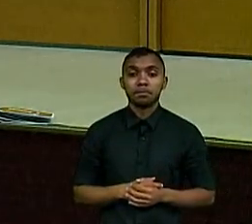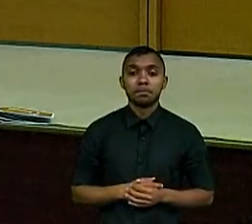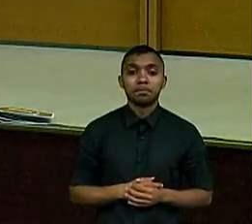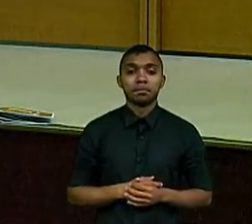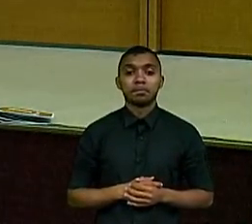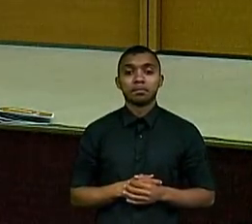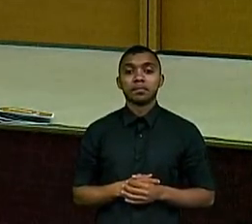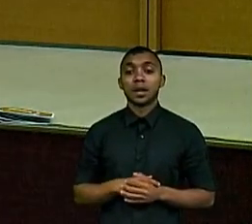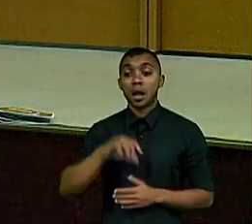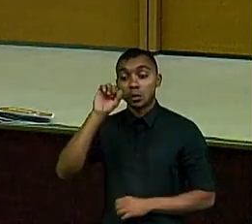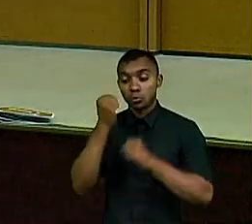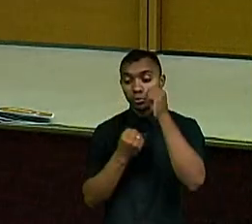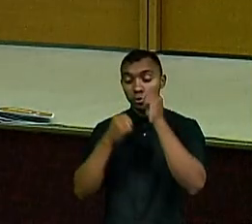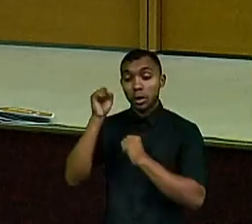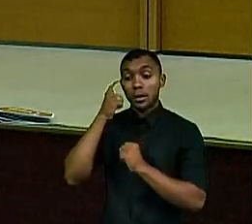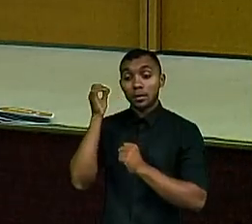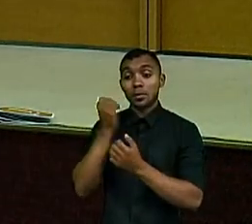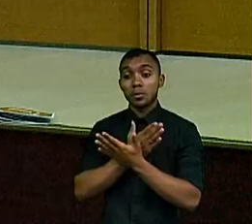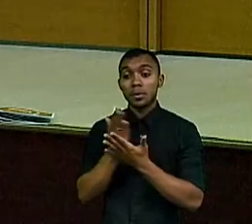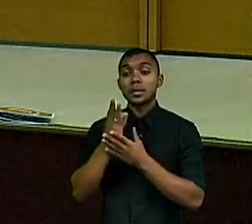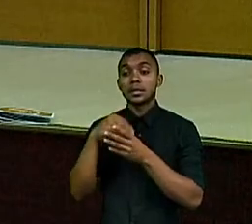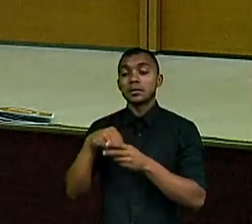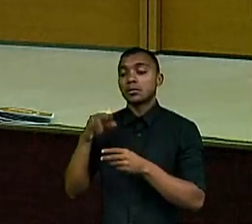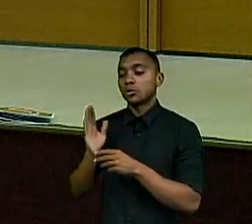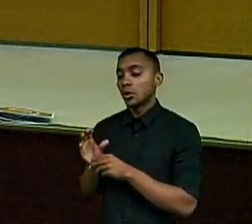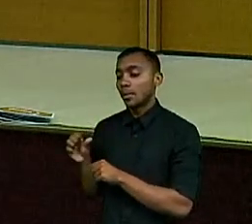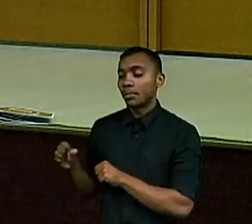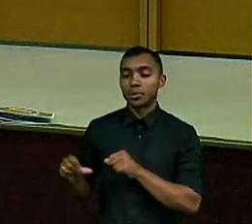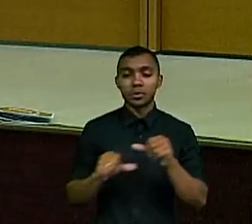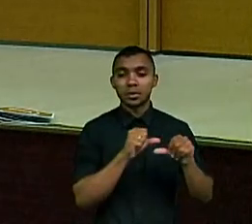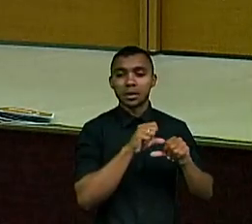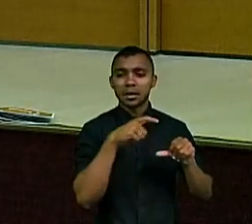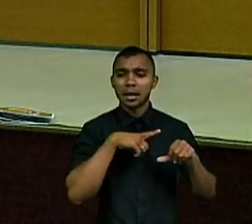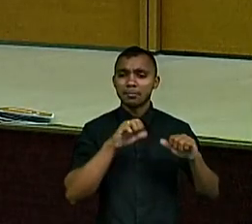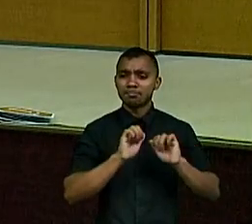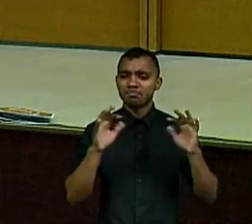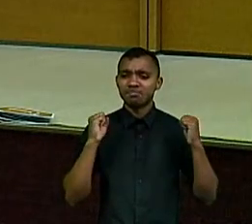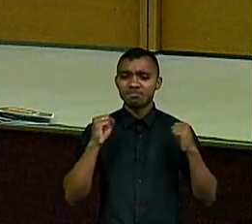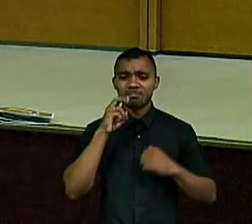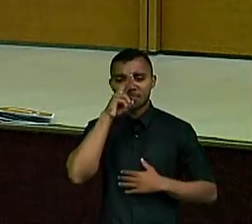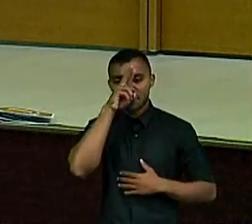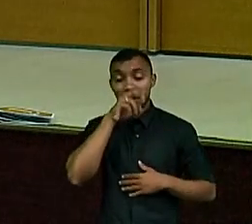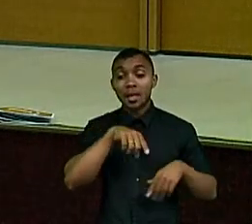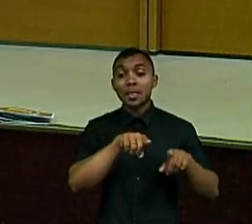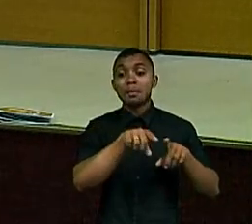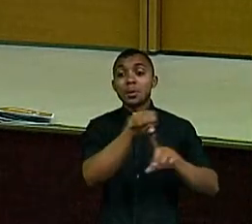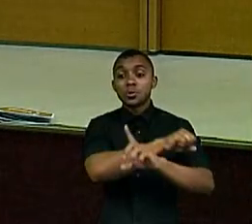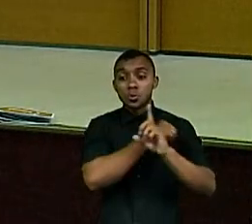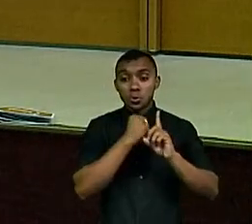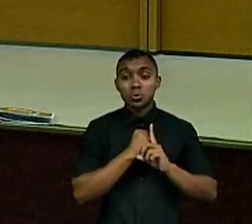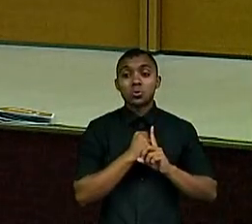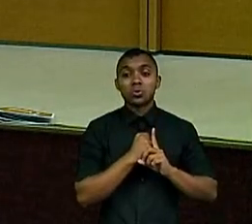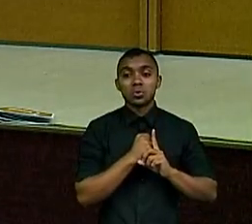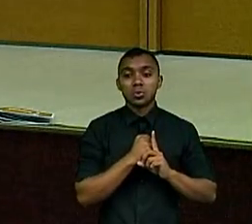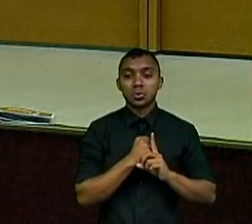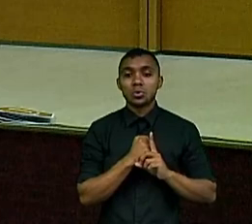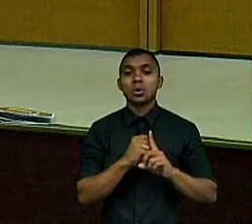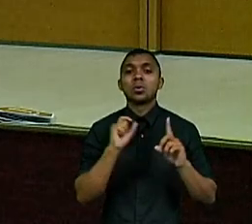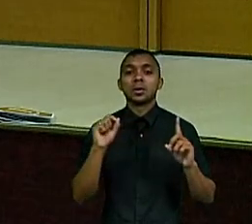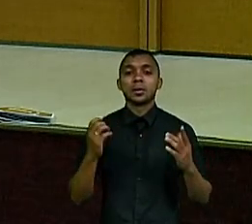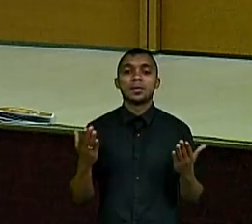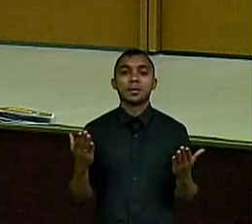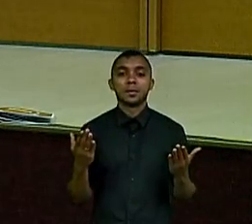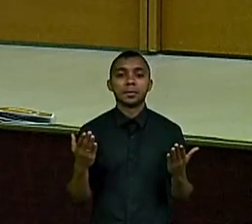Industrial ela vai trazer justamente essas mudanças Profundas Inclusive a sociologia vai ser